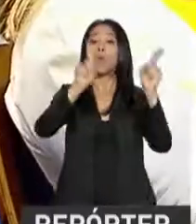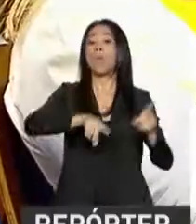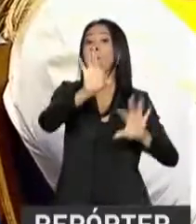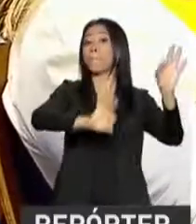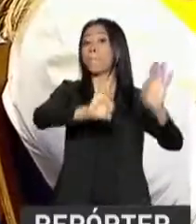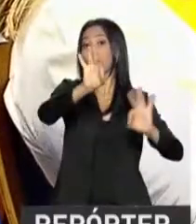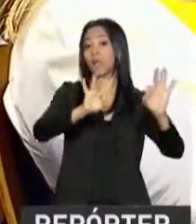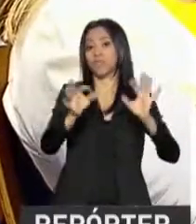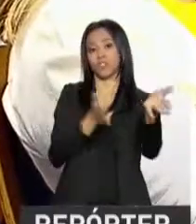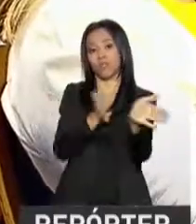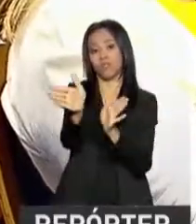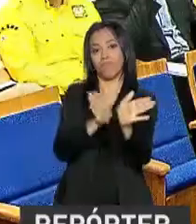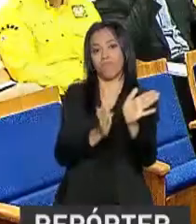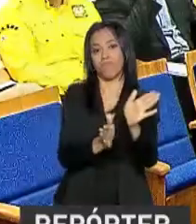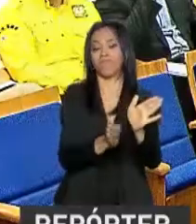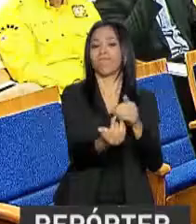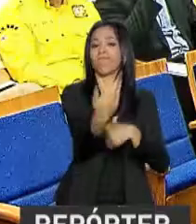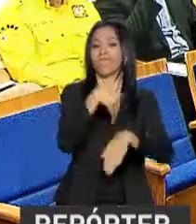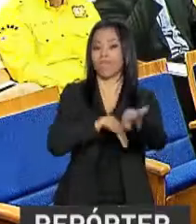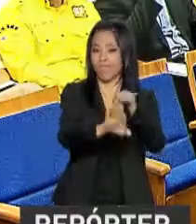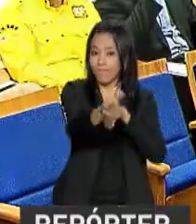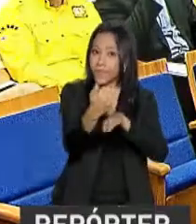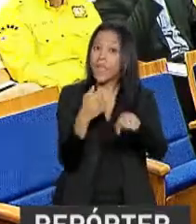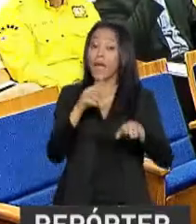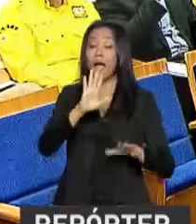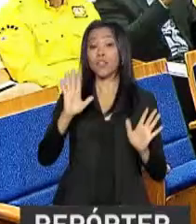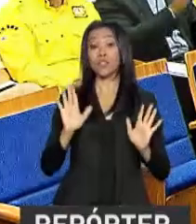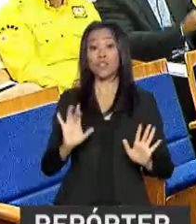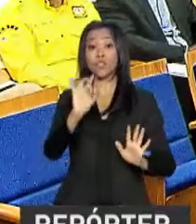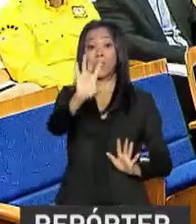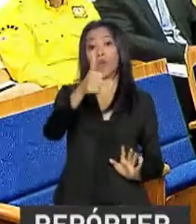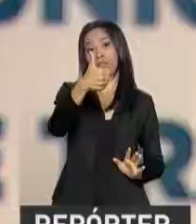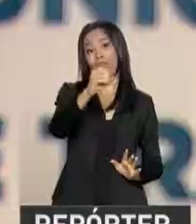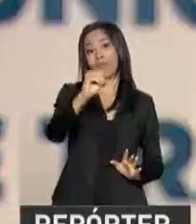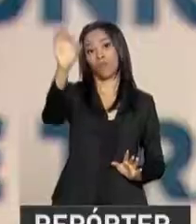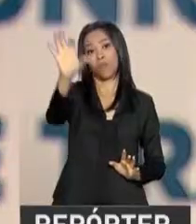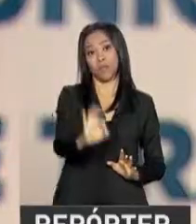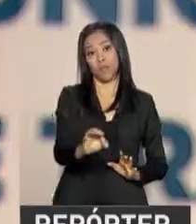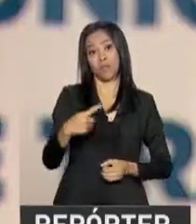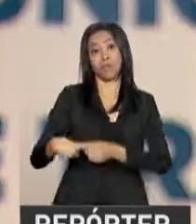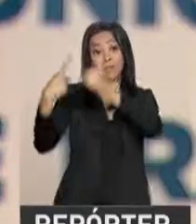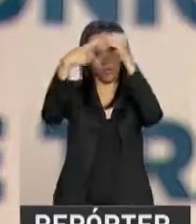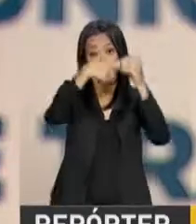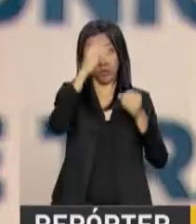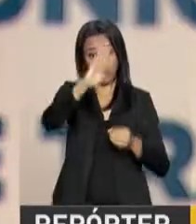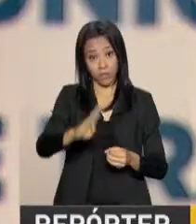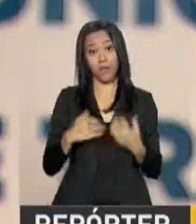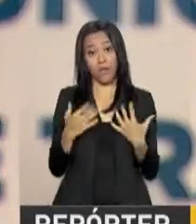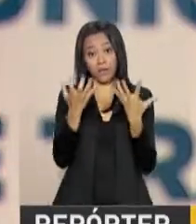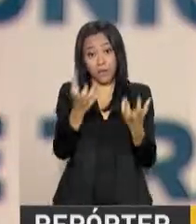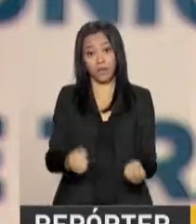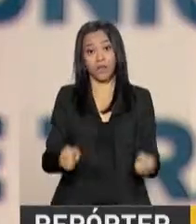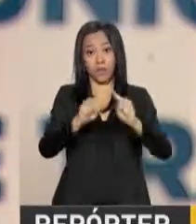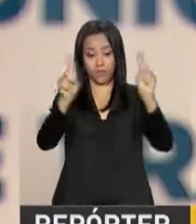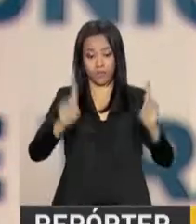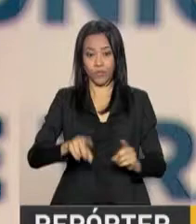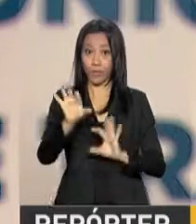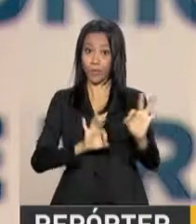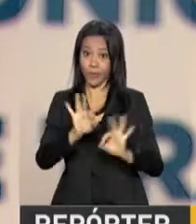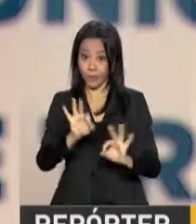apenas 10% das cidades brasileiras aderiram ao plano o ministério das cidades através da